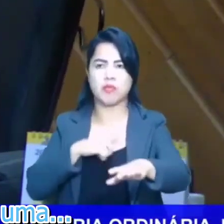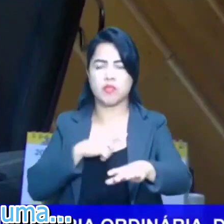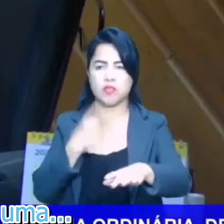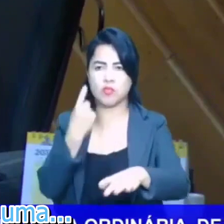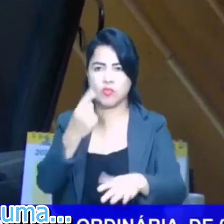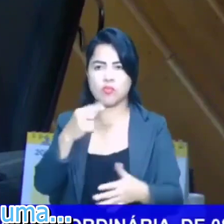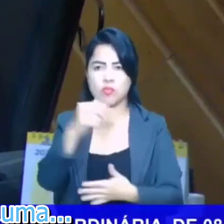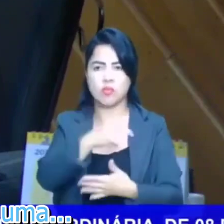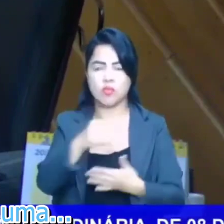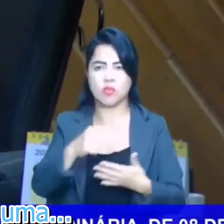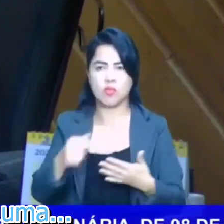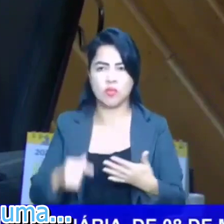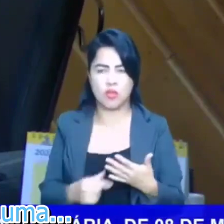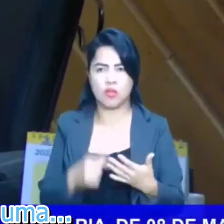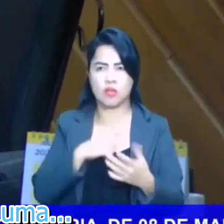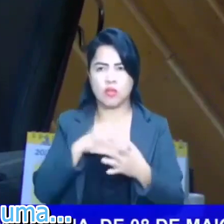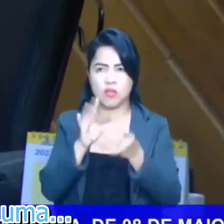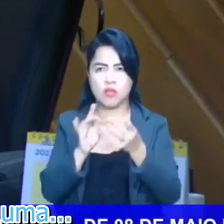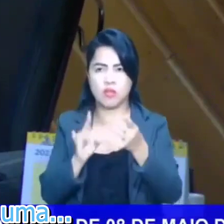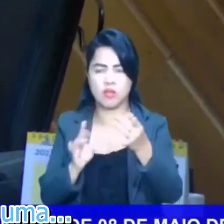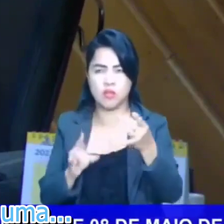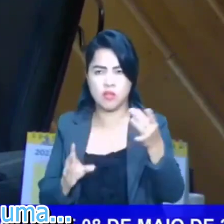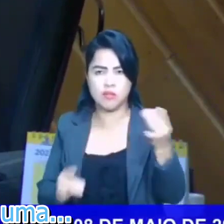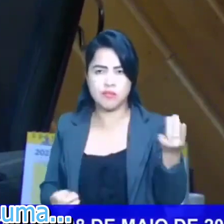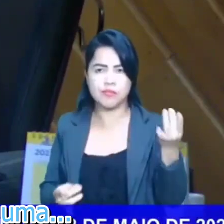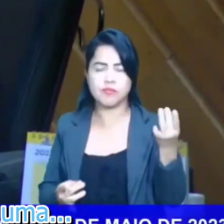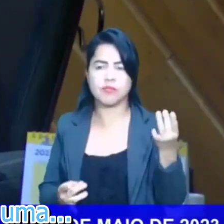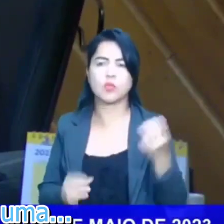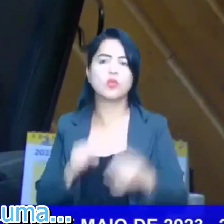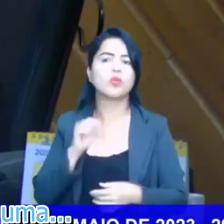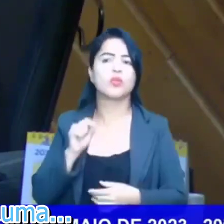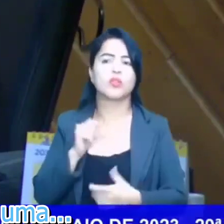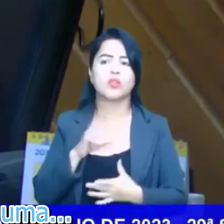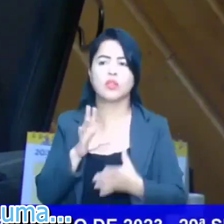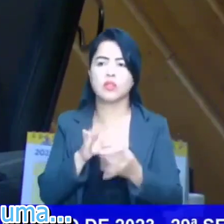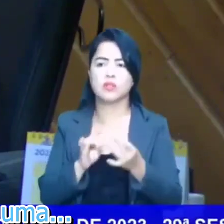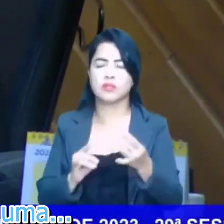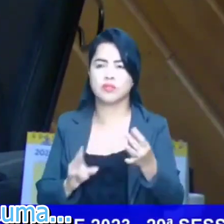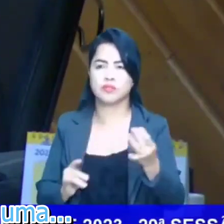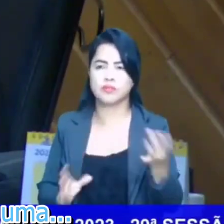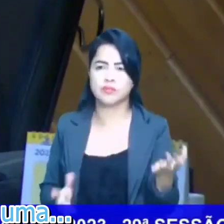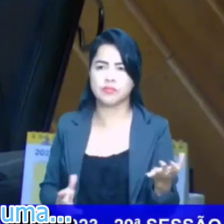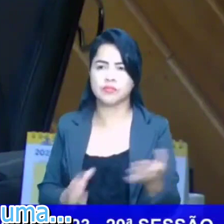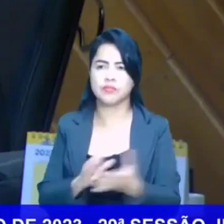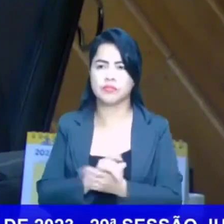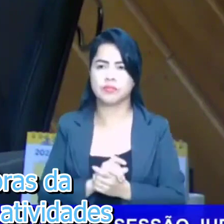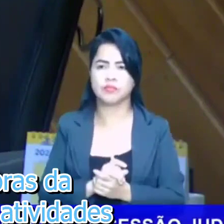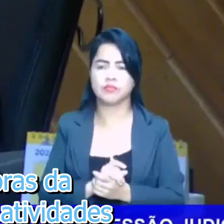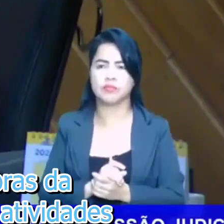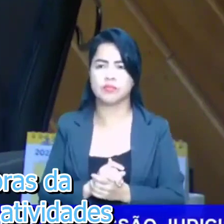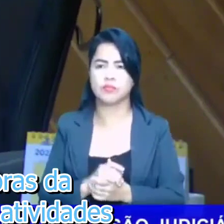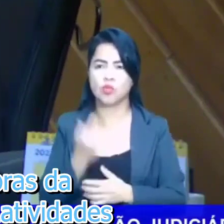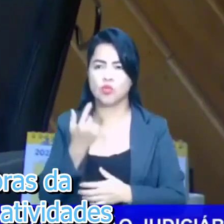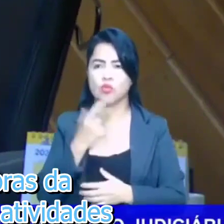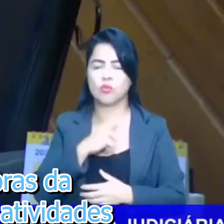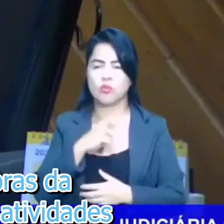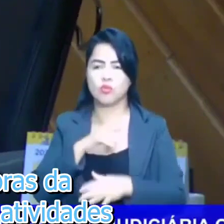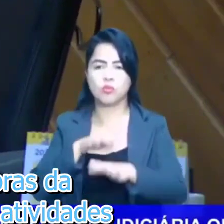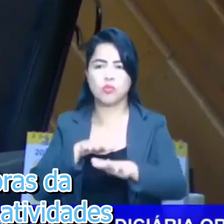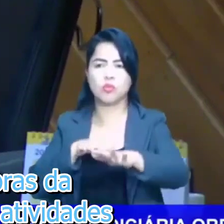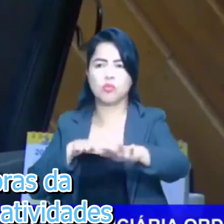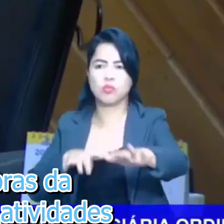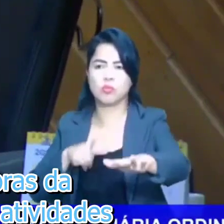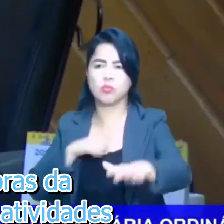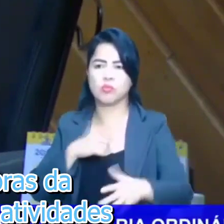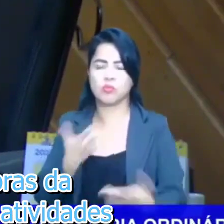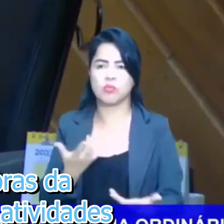detalhamento exaustivo. Não é? O que seria uma atuação de militância,